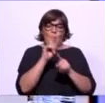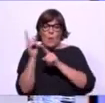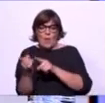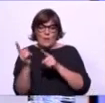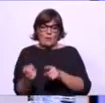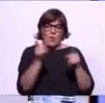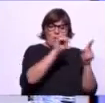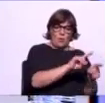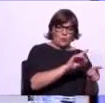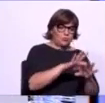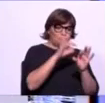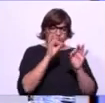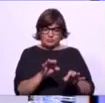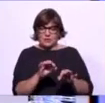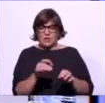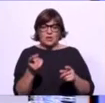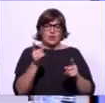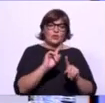outro,